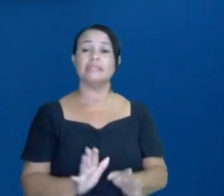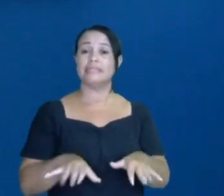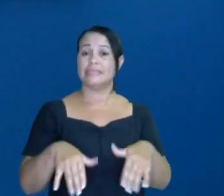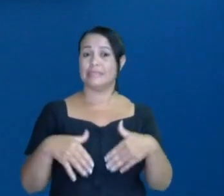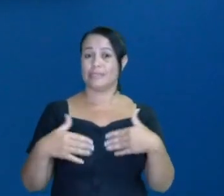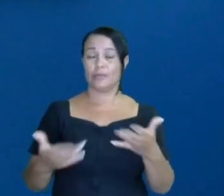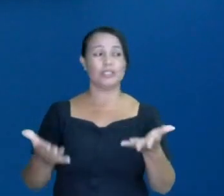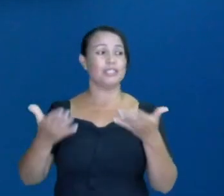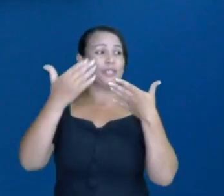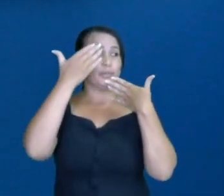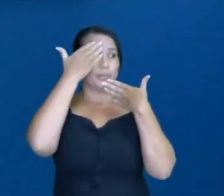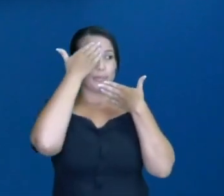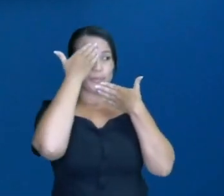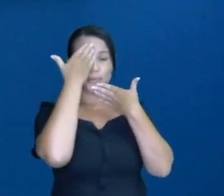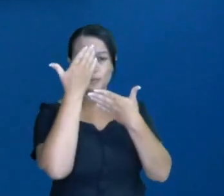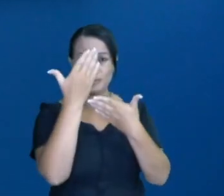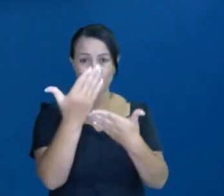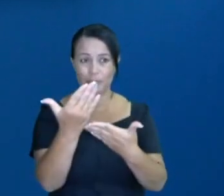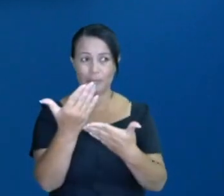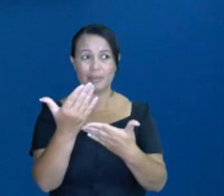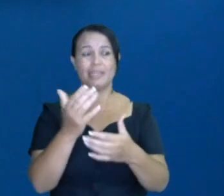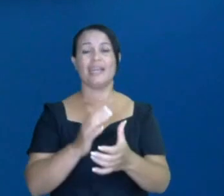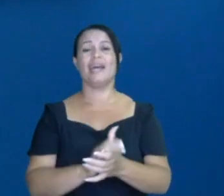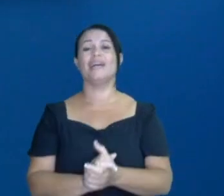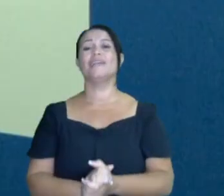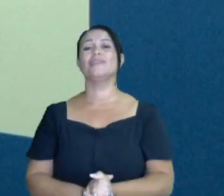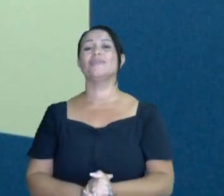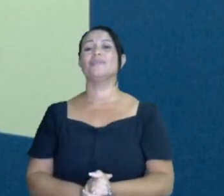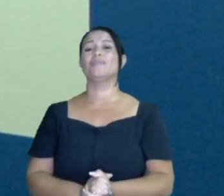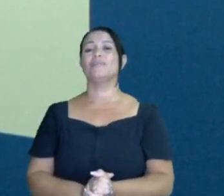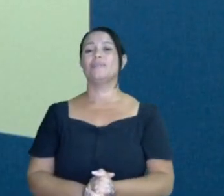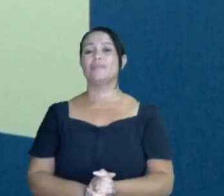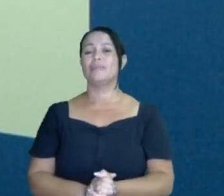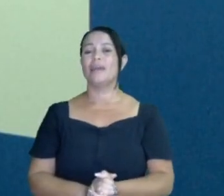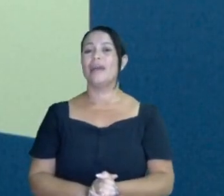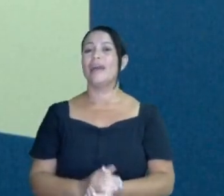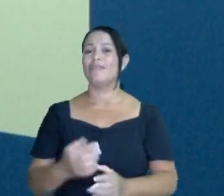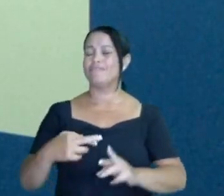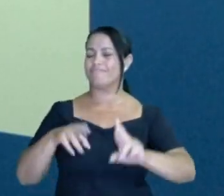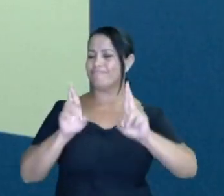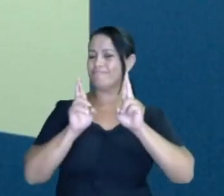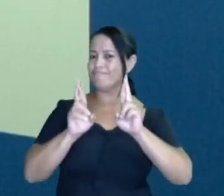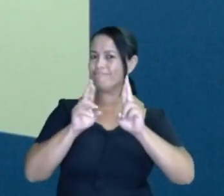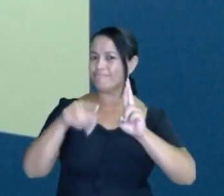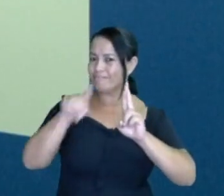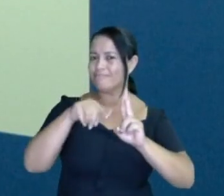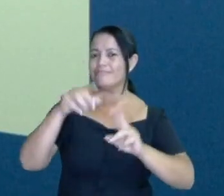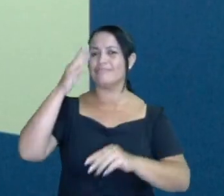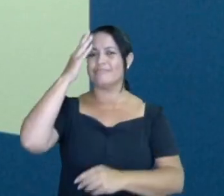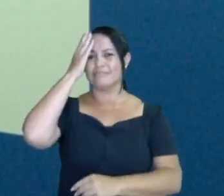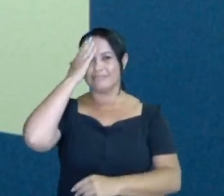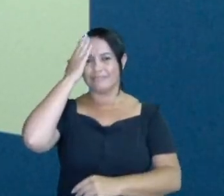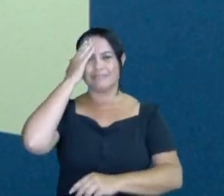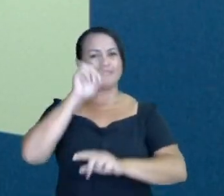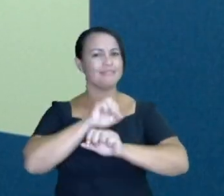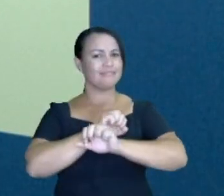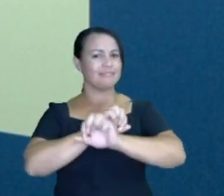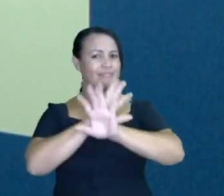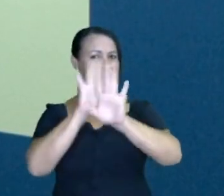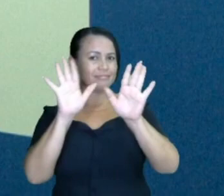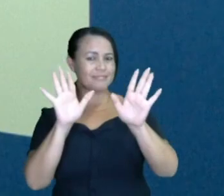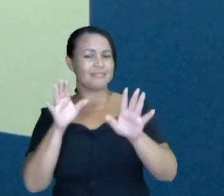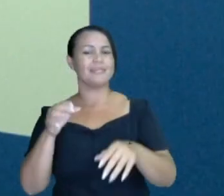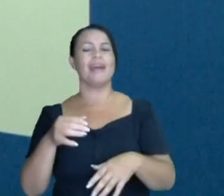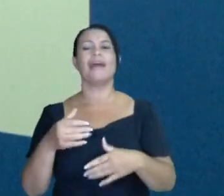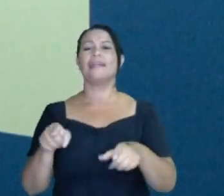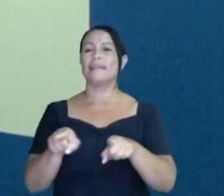Então, gente, muito obrigado por essa aula. Espero que vocês tenham entendido essa